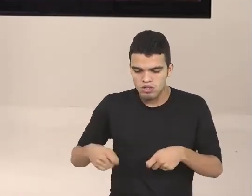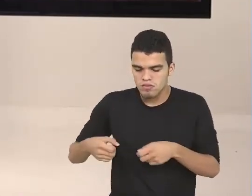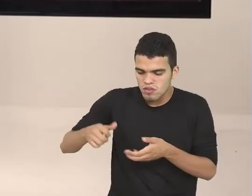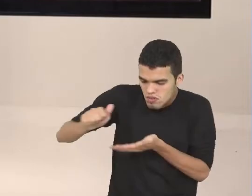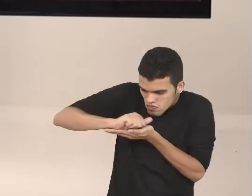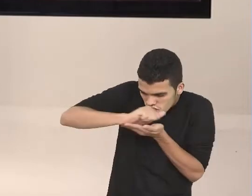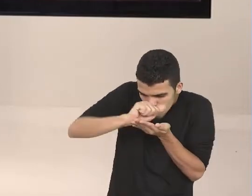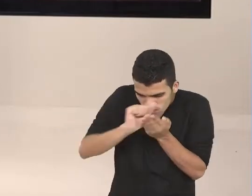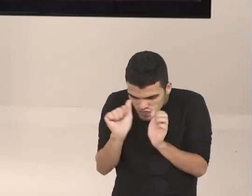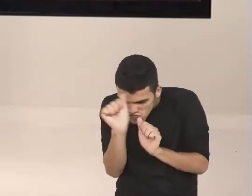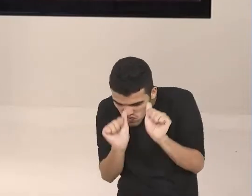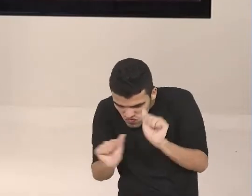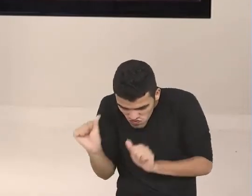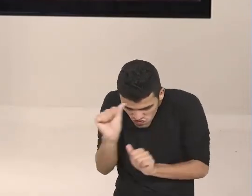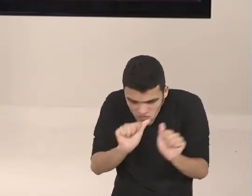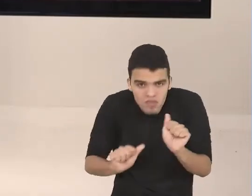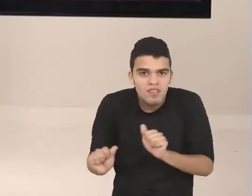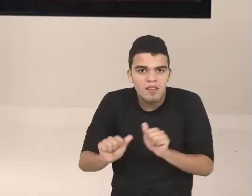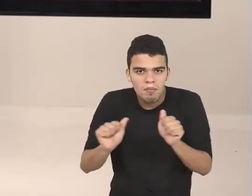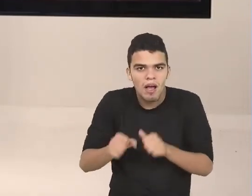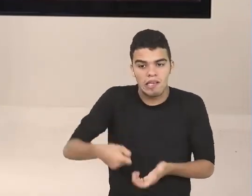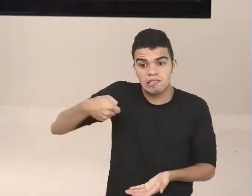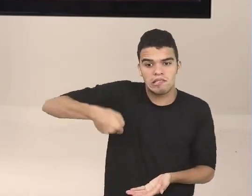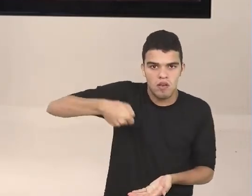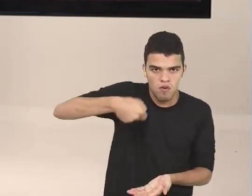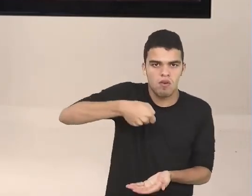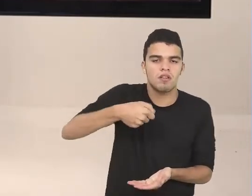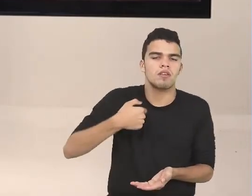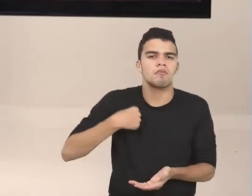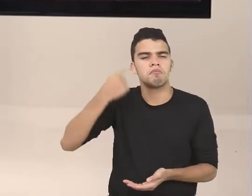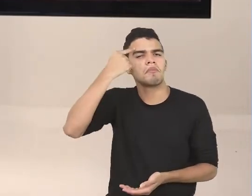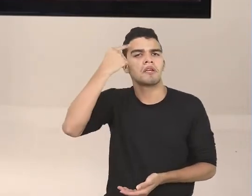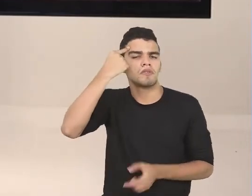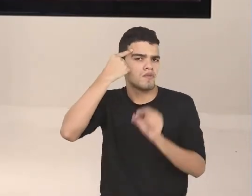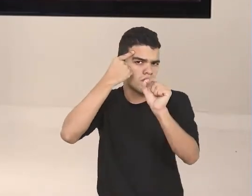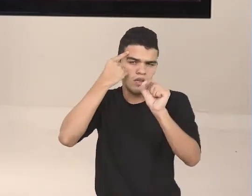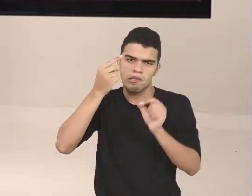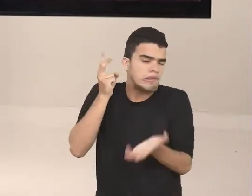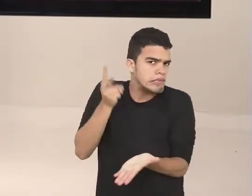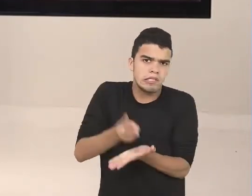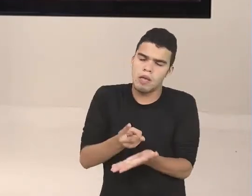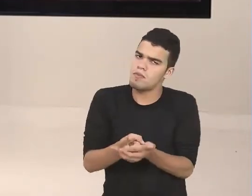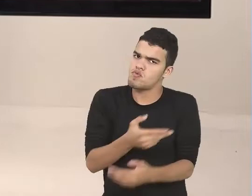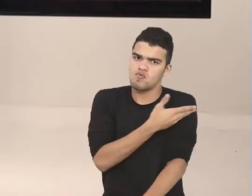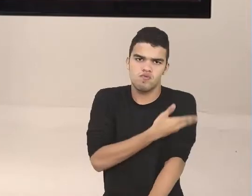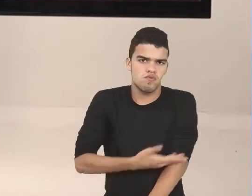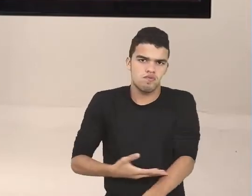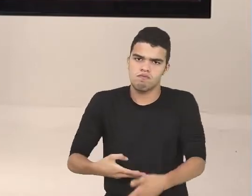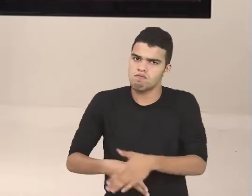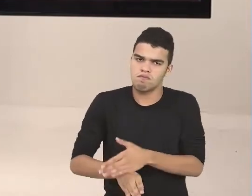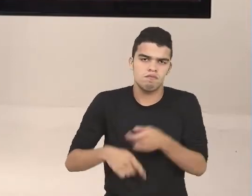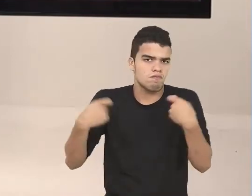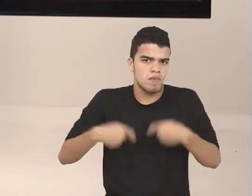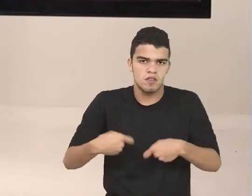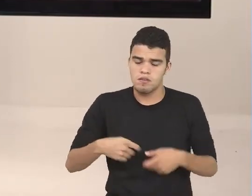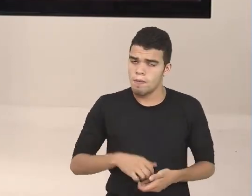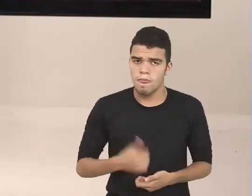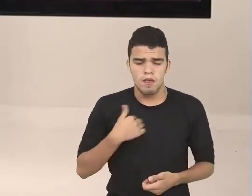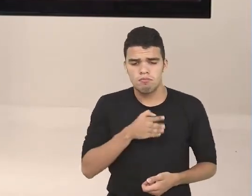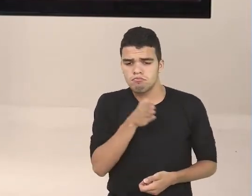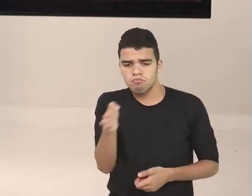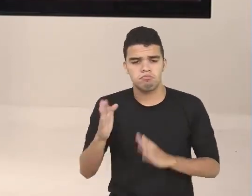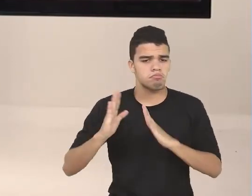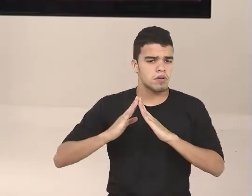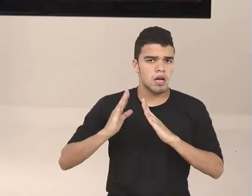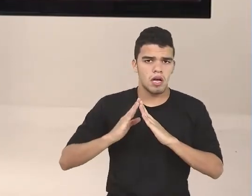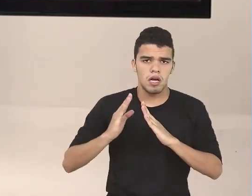vai. Você sempre tem que pensar assim, toda vez que eu sair de casa, tenho que fazer a higienização